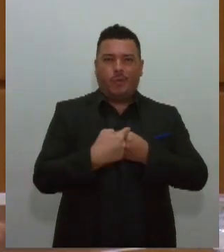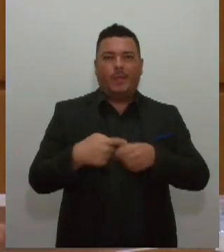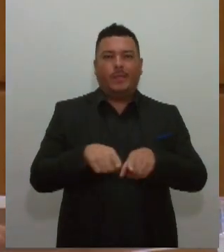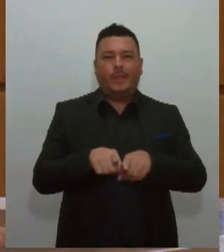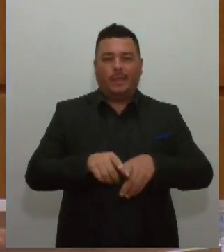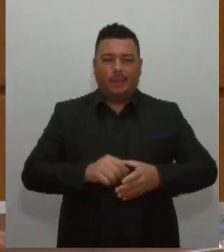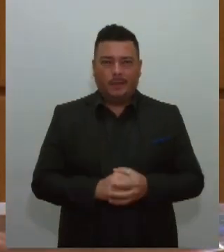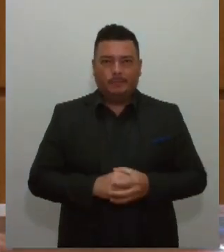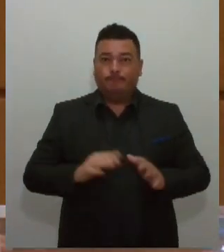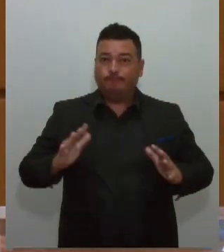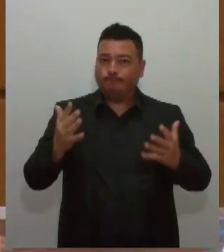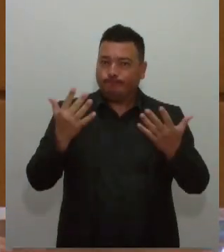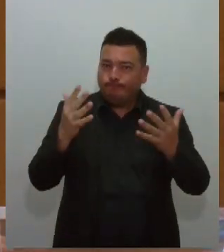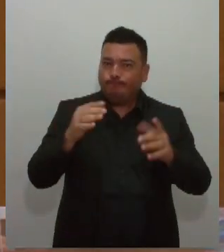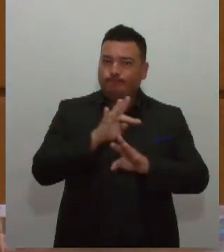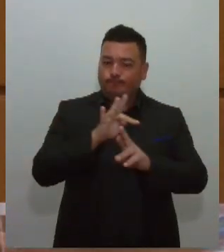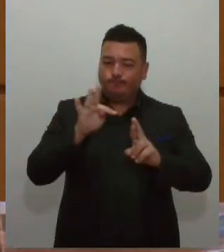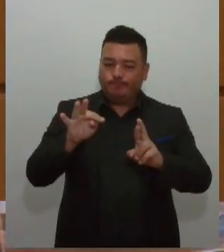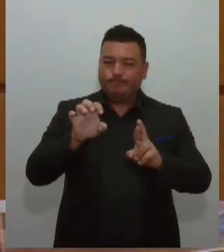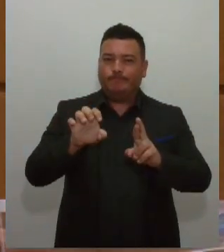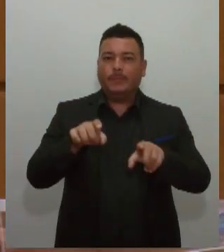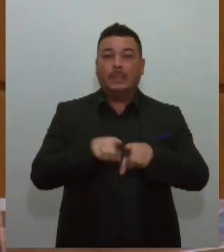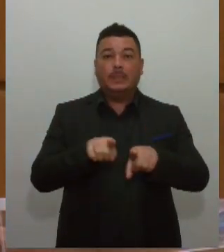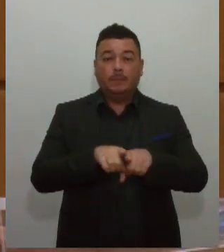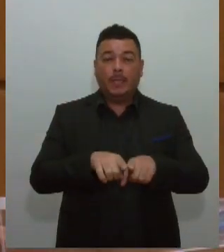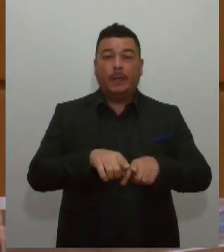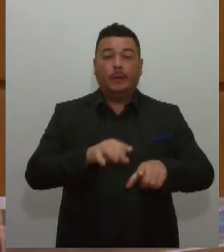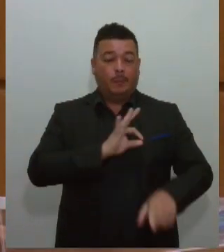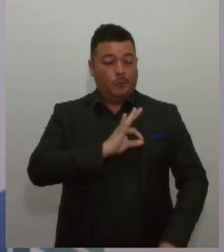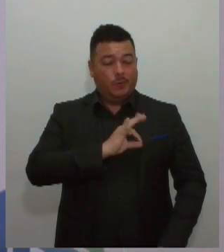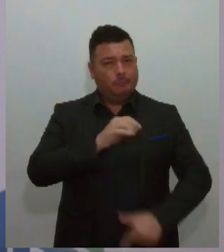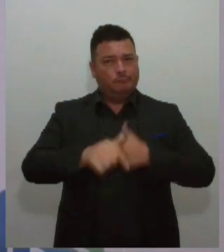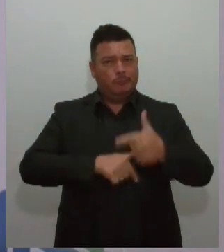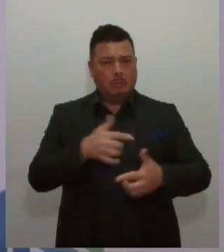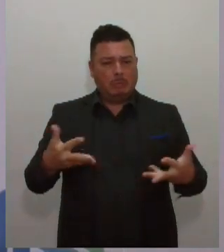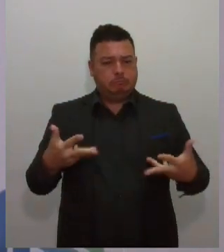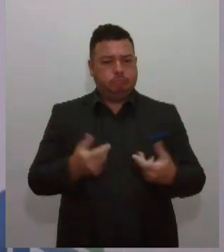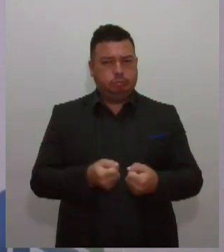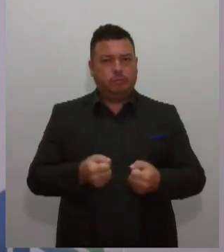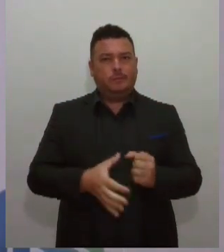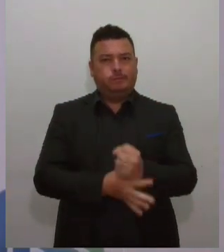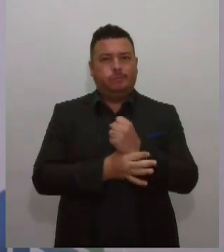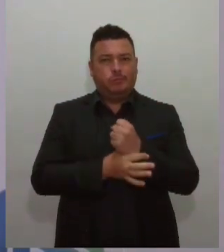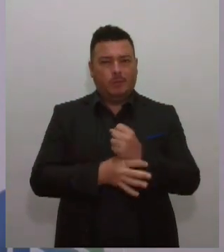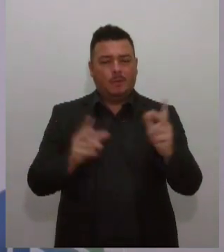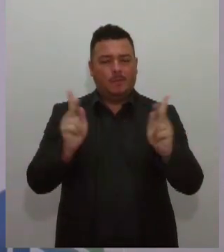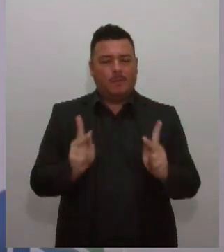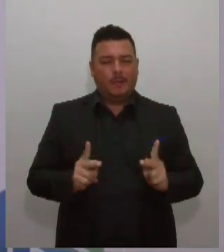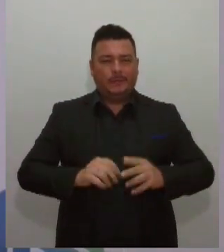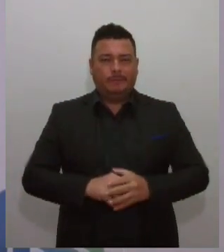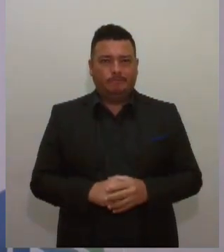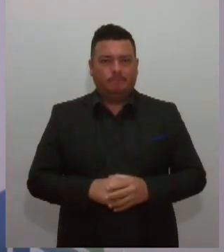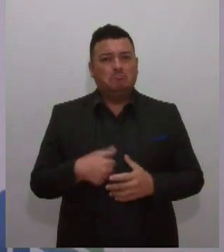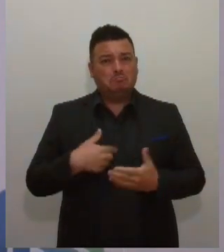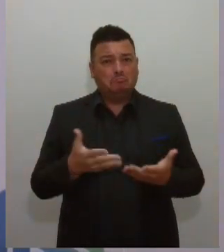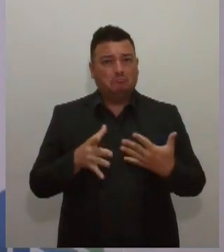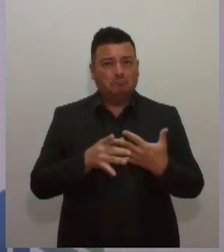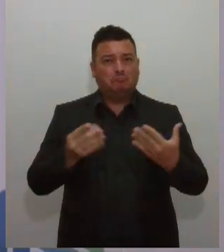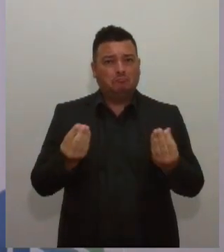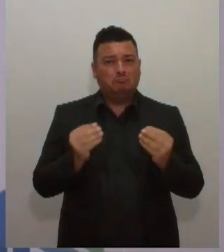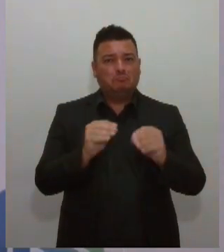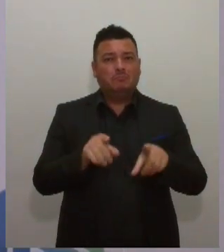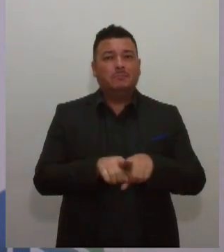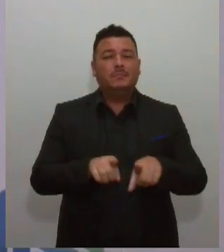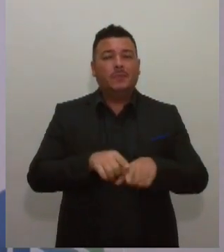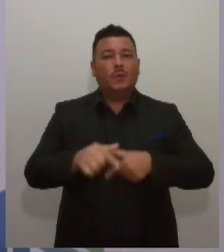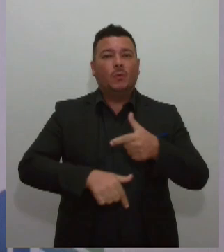Justiça Eleitoral e pela Polícia, garantindo a realização de um pleito seguro. Fiz questão de destacar, né, o trabalho